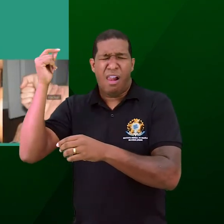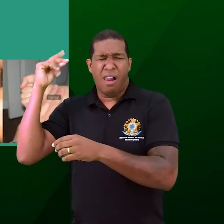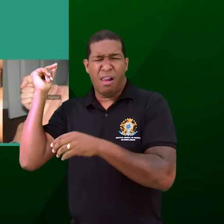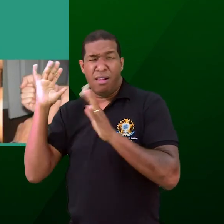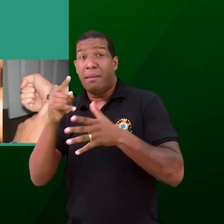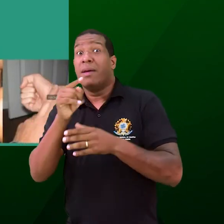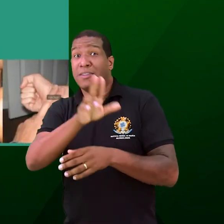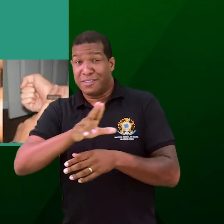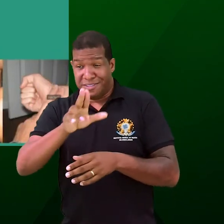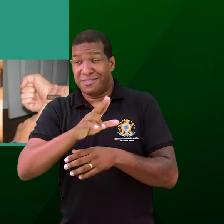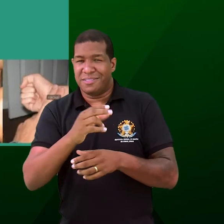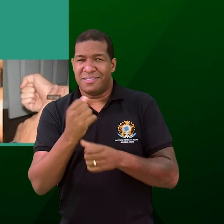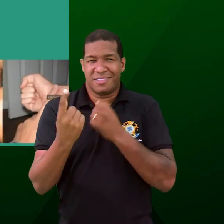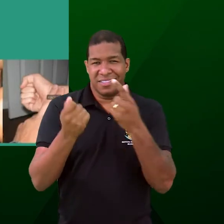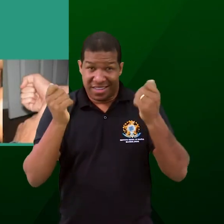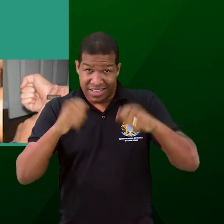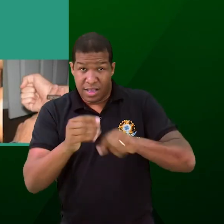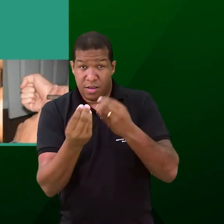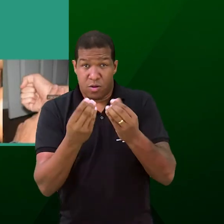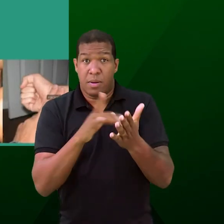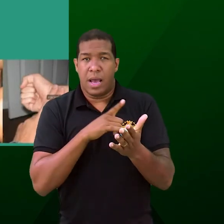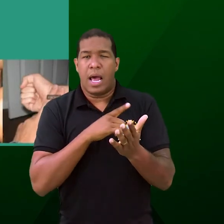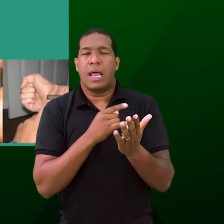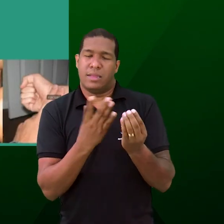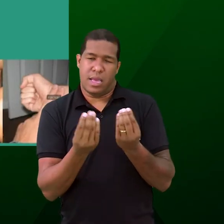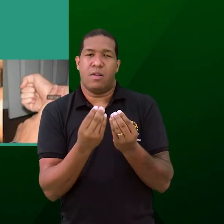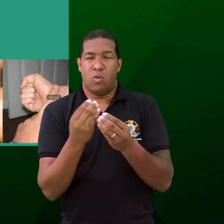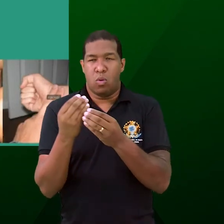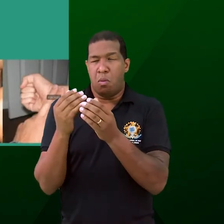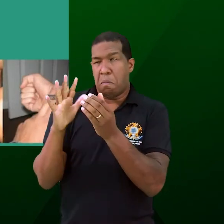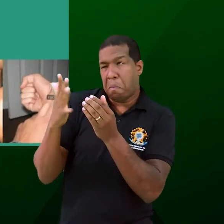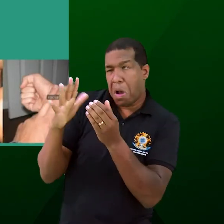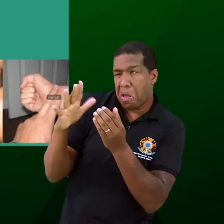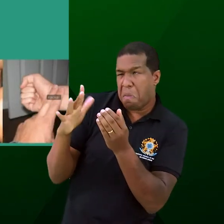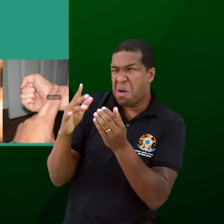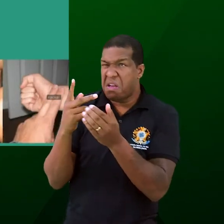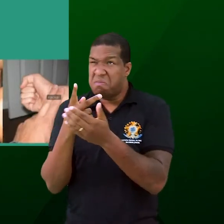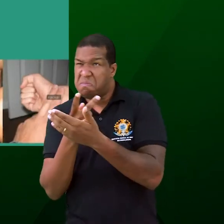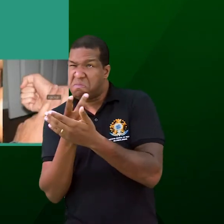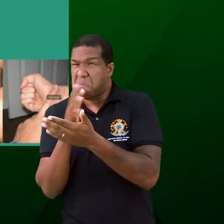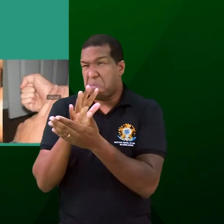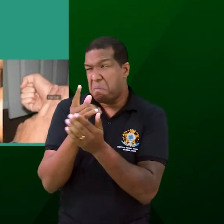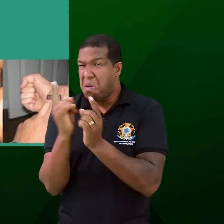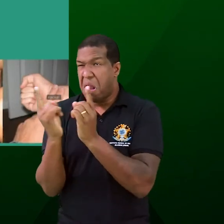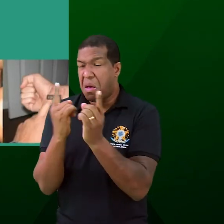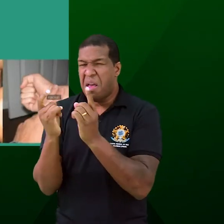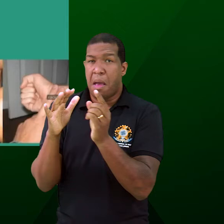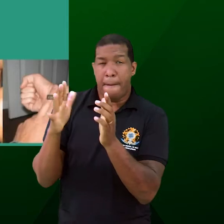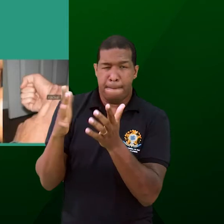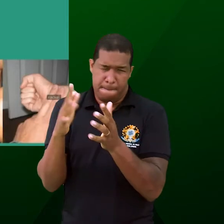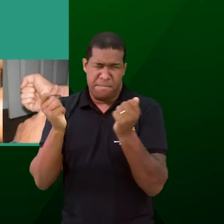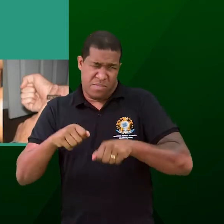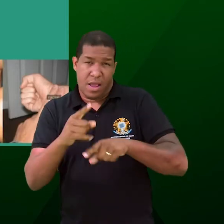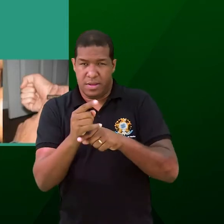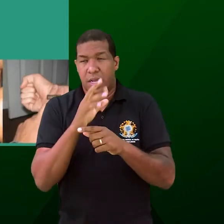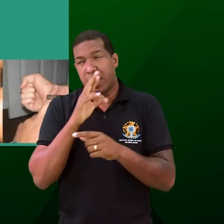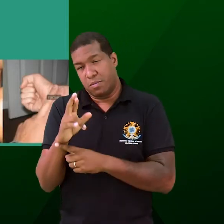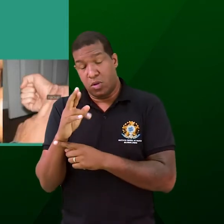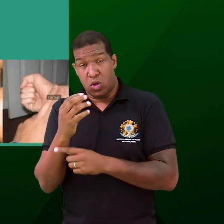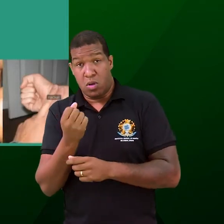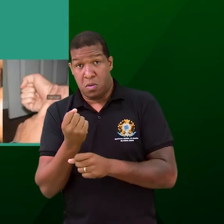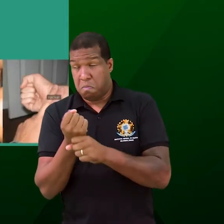movimento da marcha como uma especificidade. Tá? Então, aqui eu coloquei outros exemplos. No basquete, por exemplo, também a gente vai ter